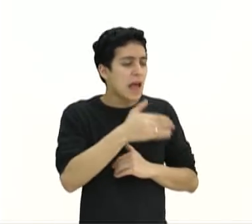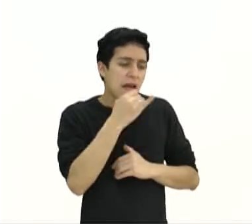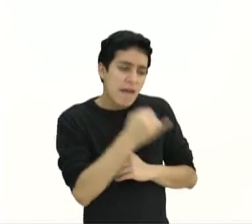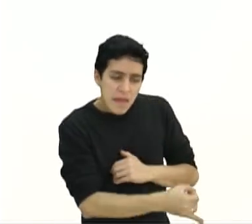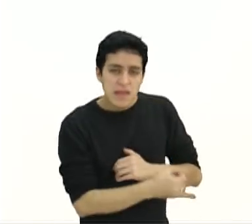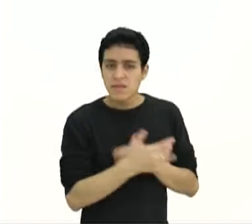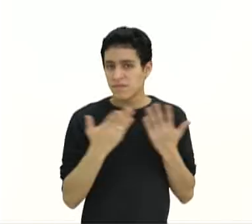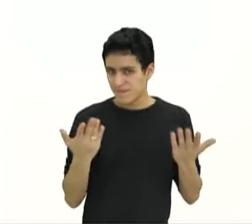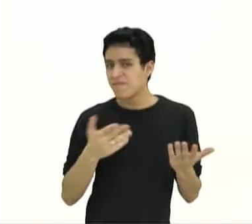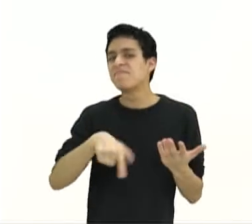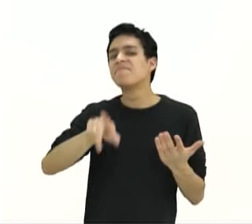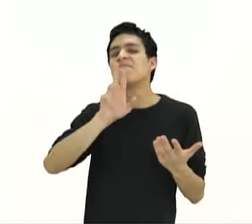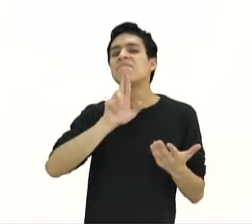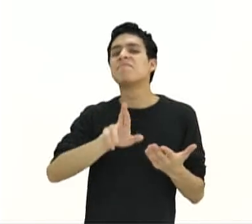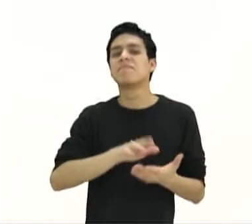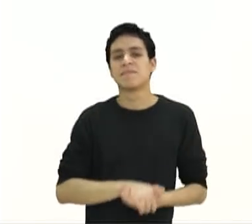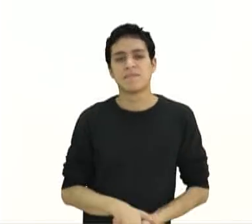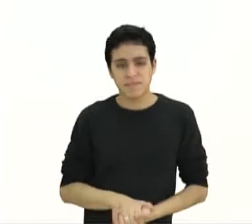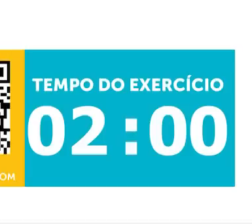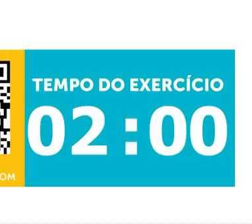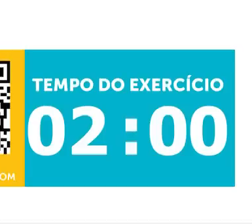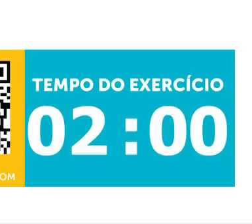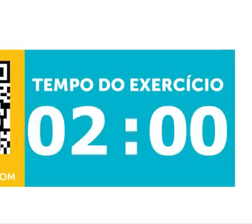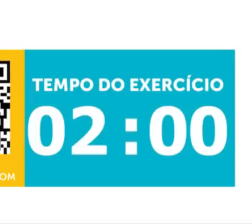dizer. Responda.